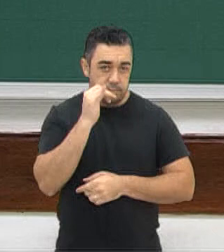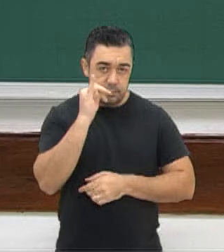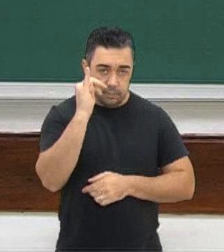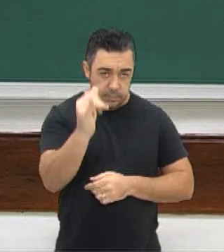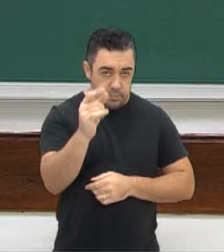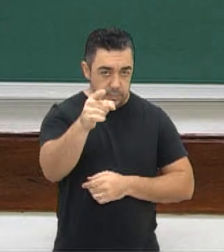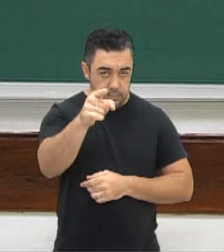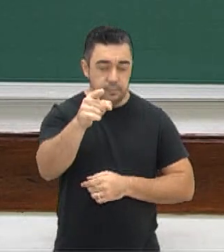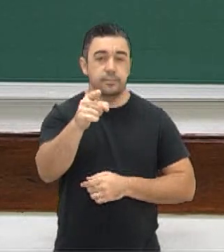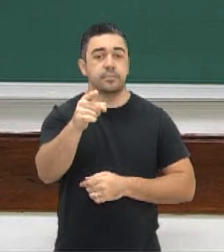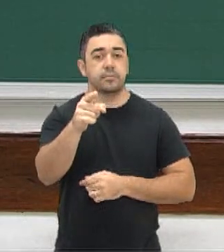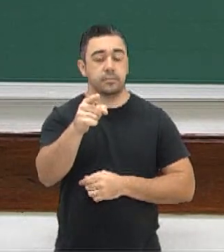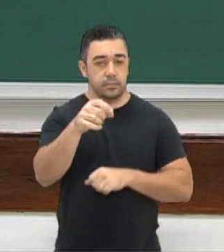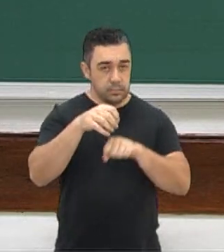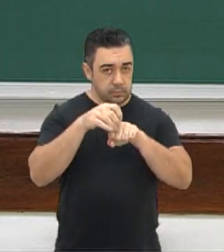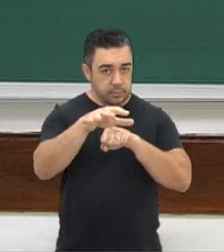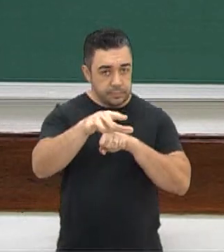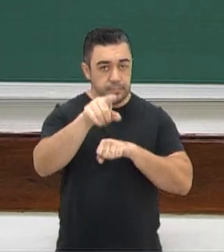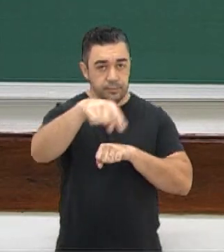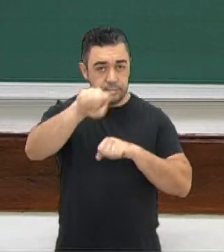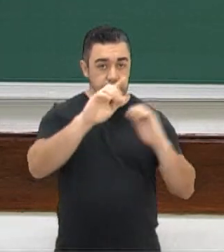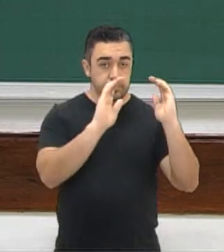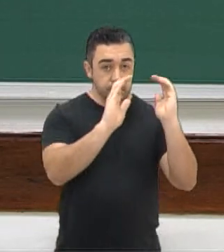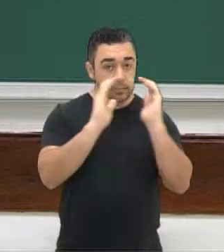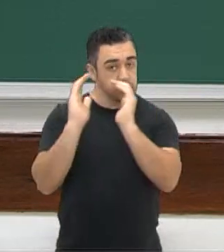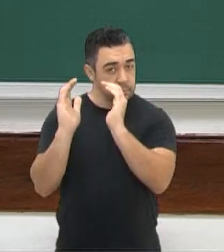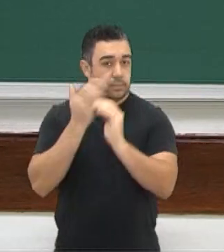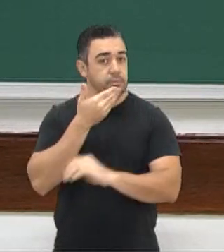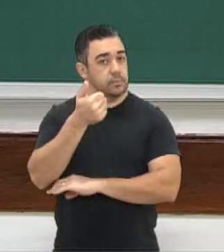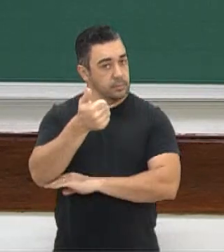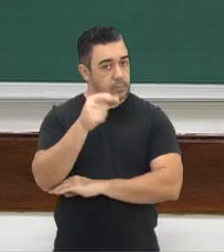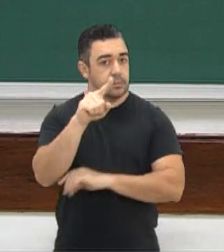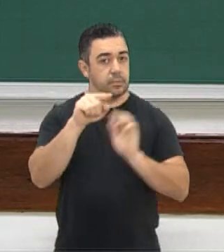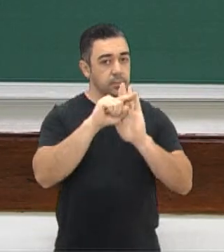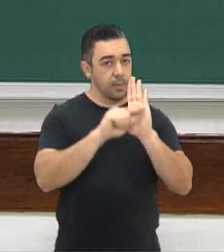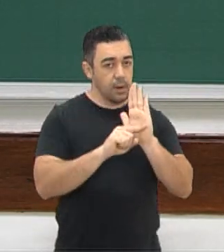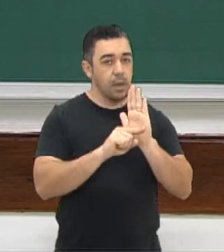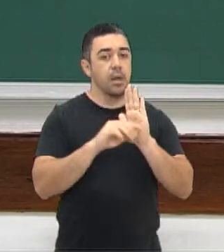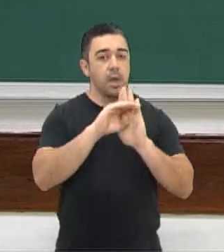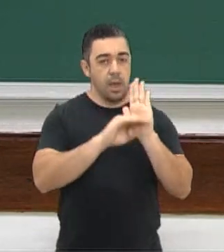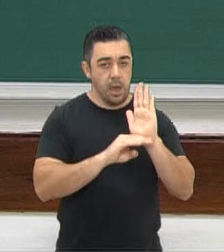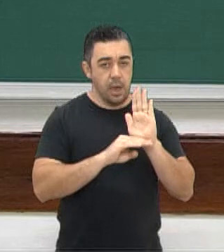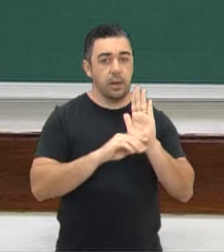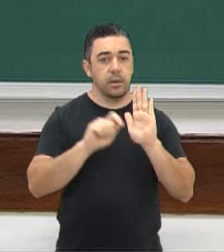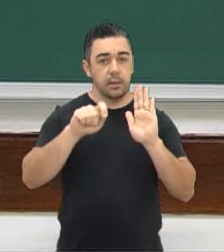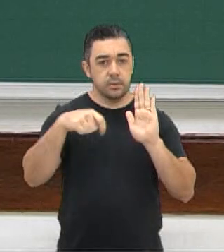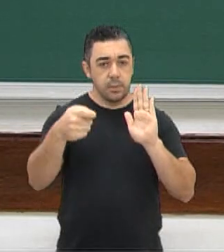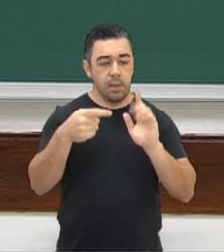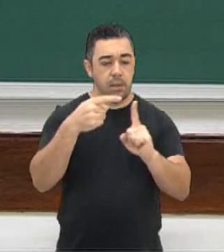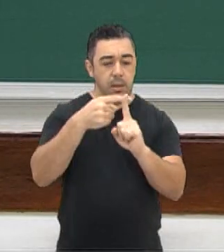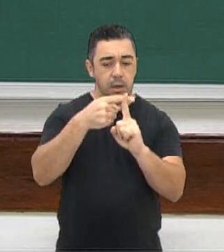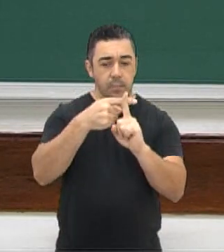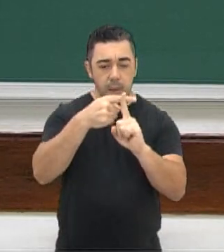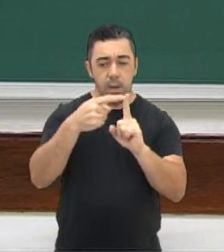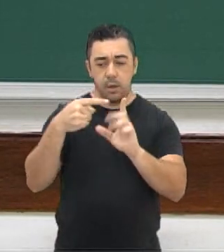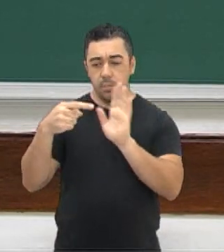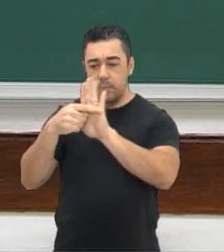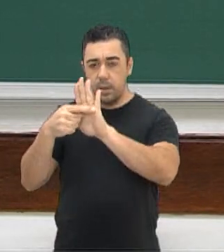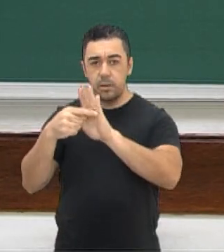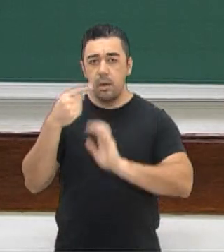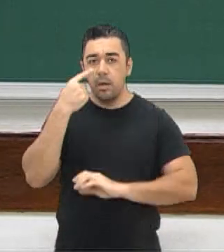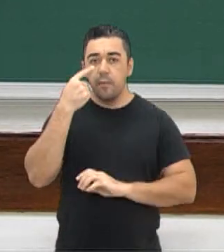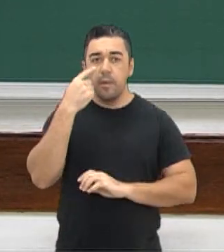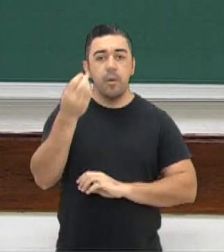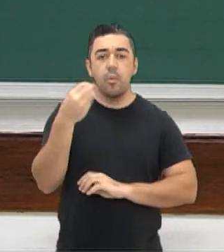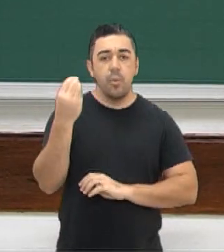vocês e recomendo? Deixe dentro do parênteses para poder fazer a regrinha do sinal. Como que nós fazemos? Colocamos dentro